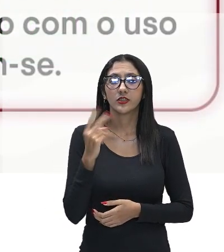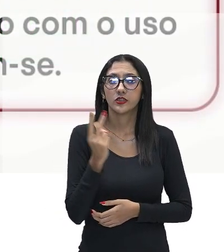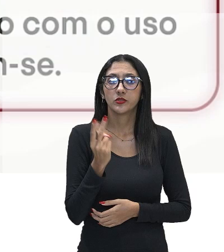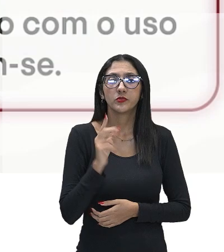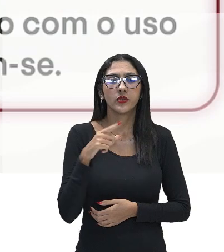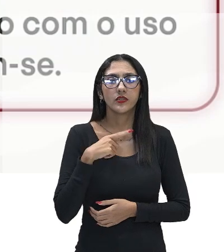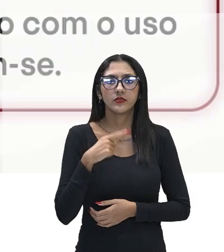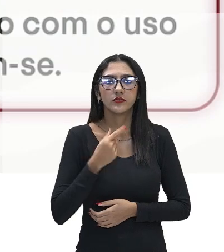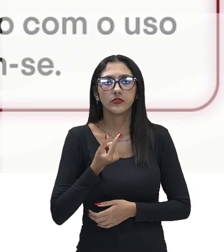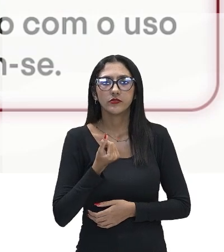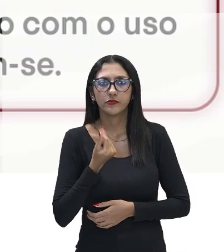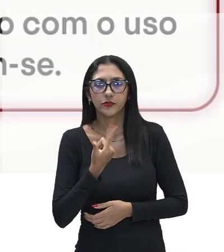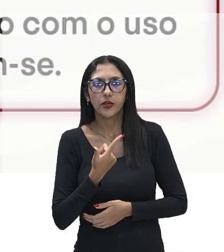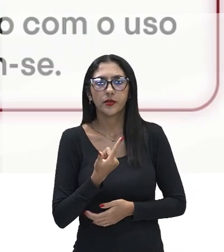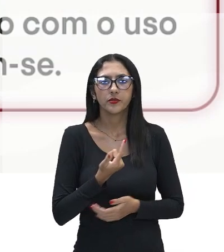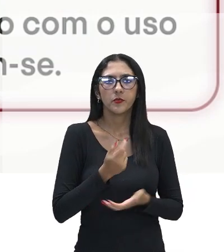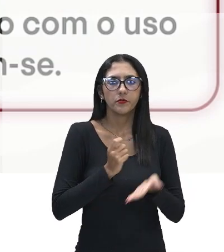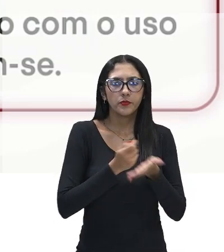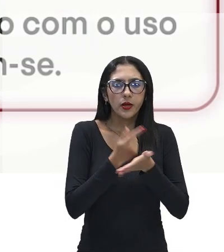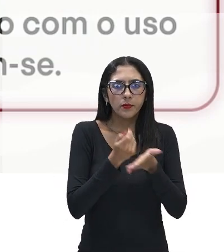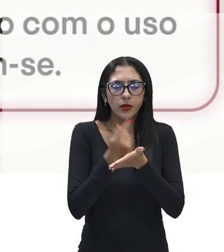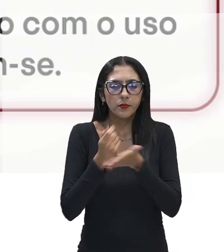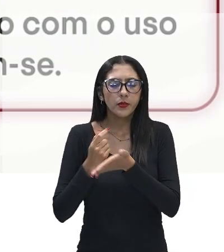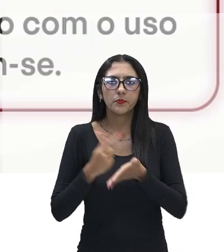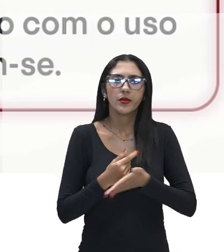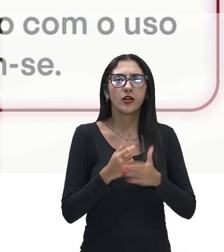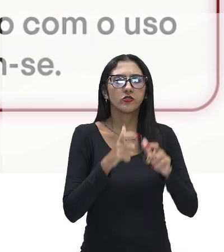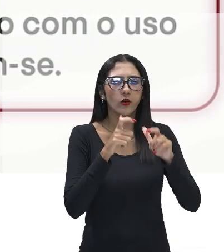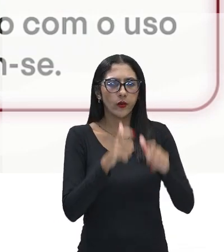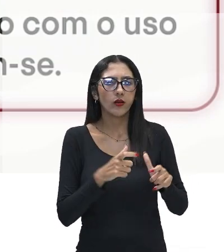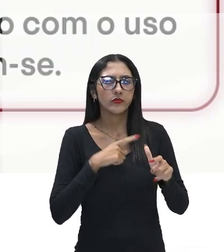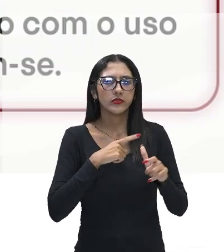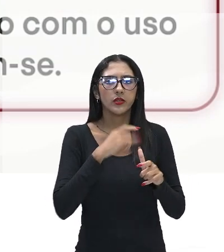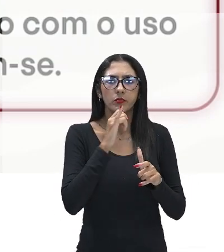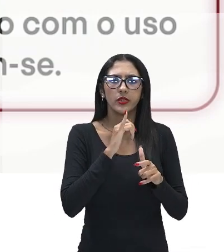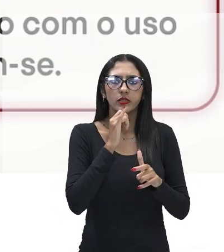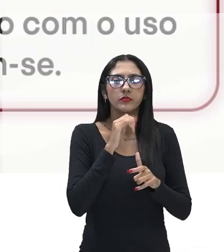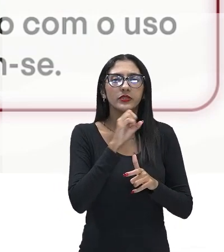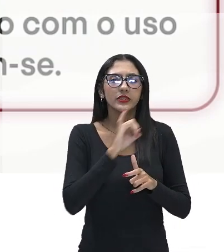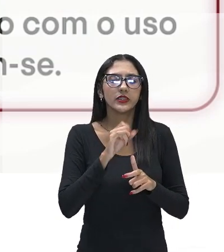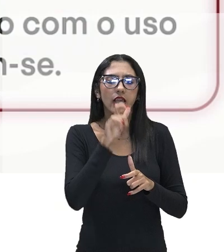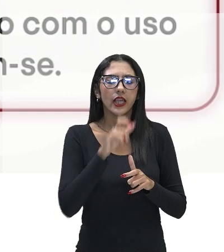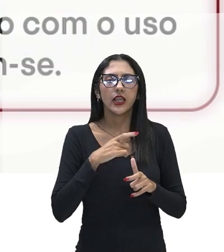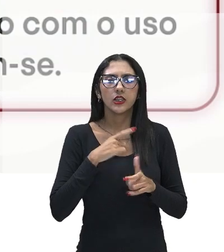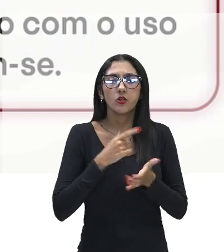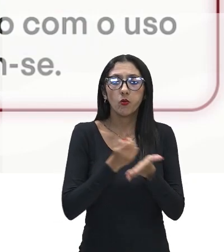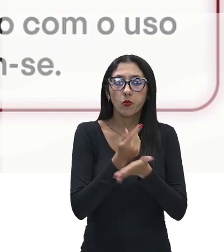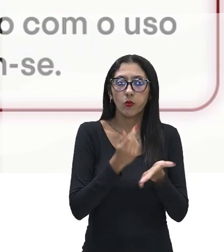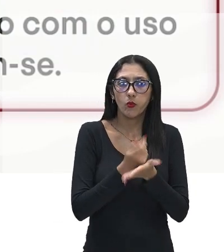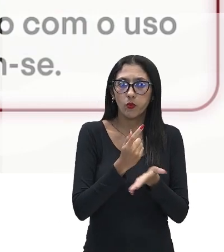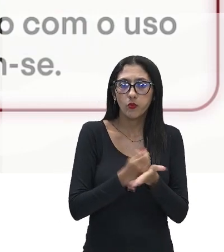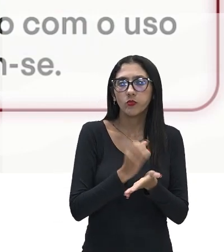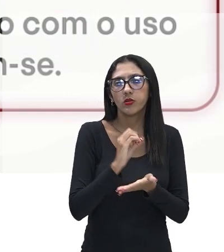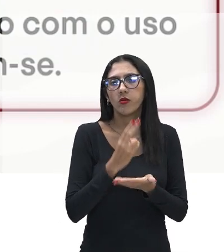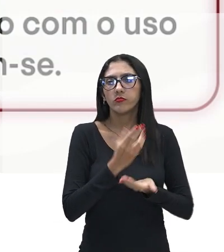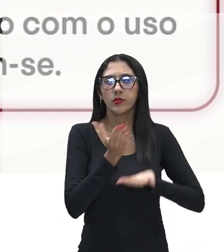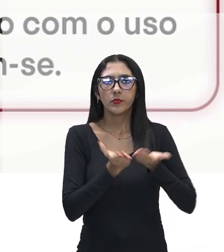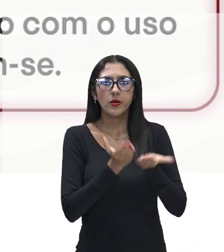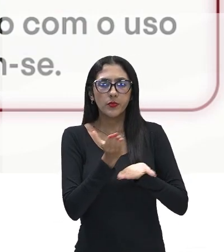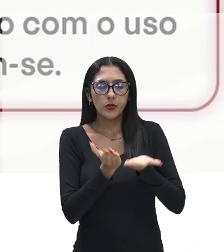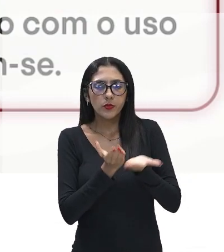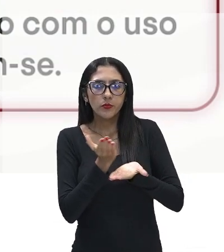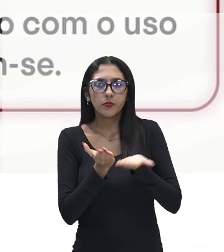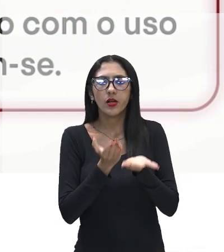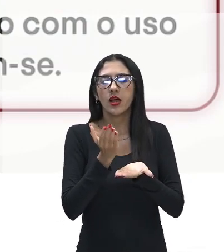gastos financeiros que uma organização possui ao adquirir bens, serviços ou recursos essenciais